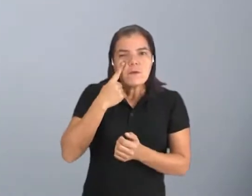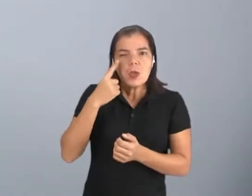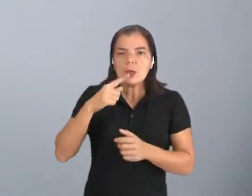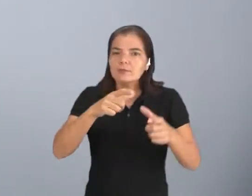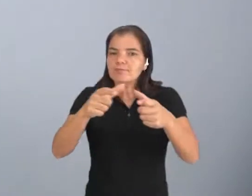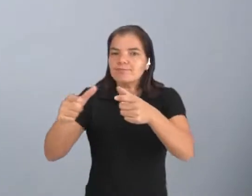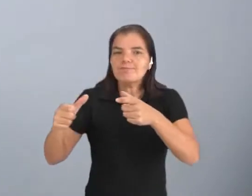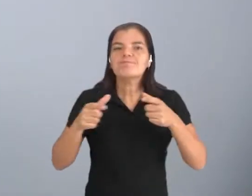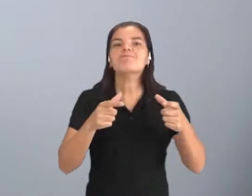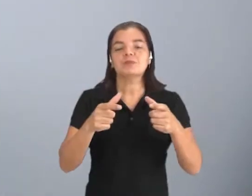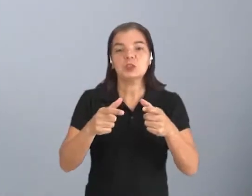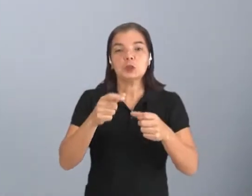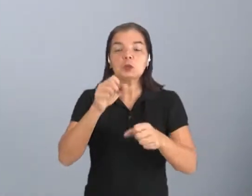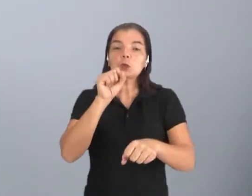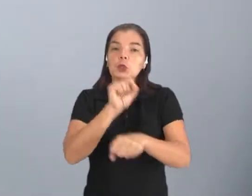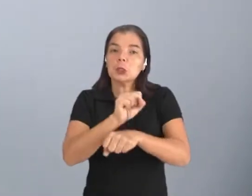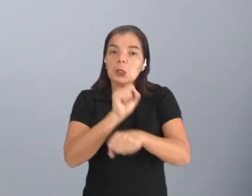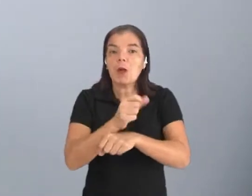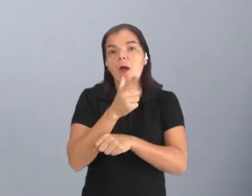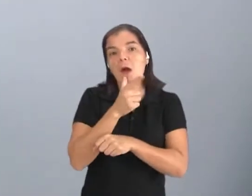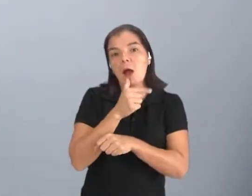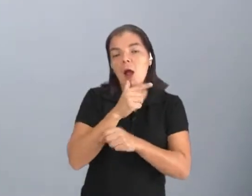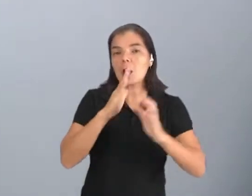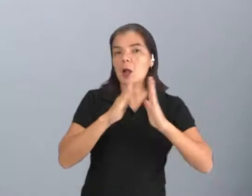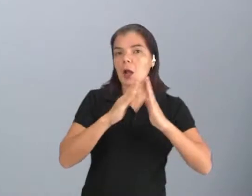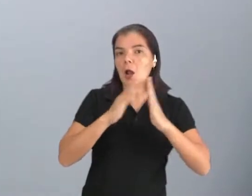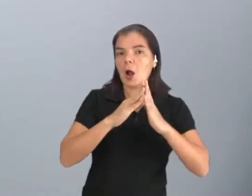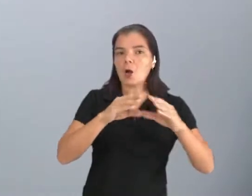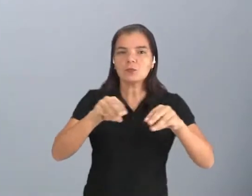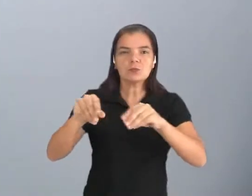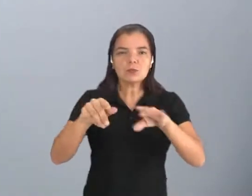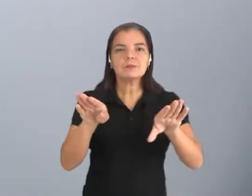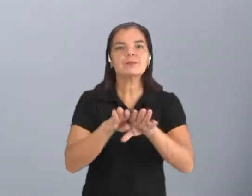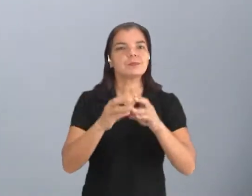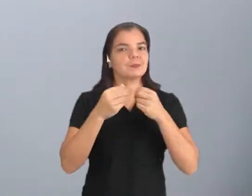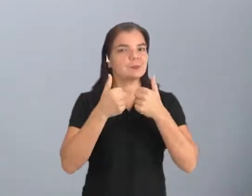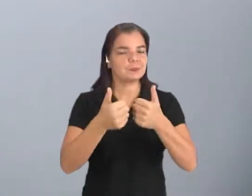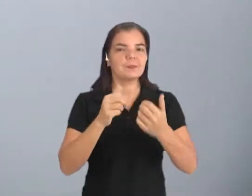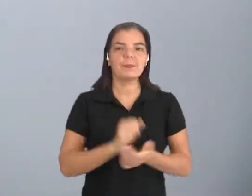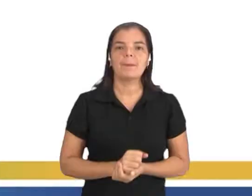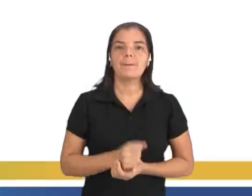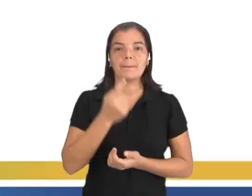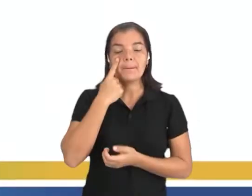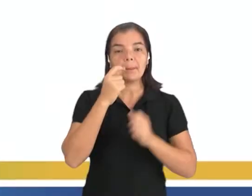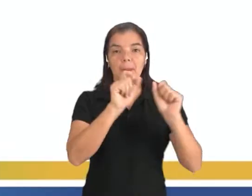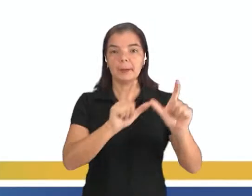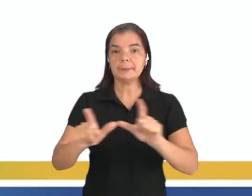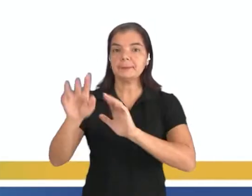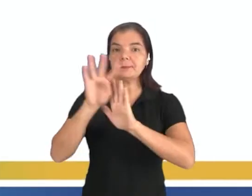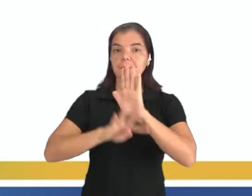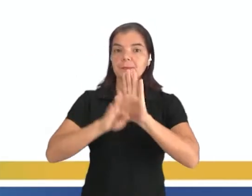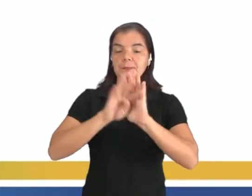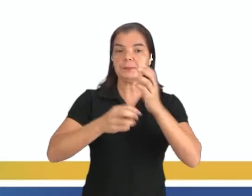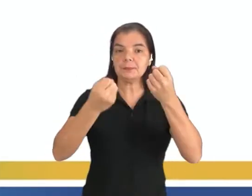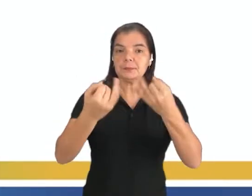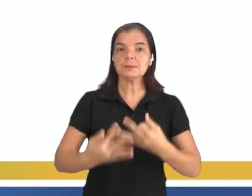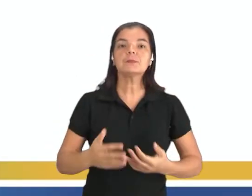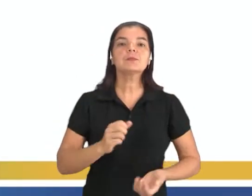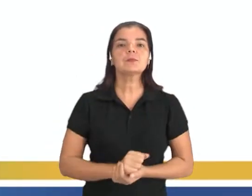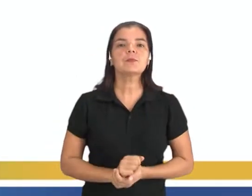se não tem água parada, em casa, no quintal também, tá bom? Vamos olhar o texto? O texto diz